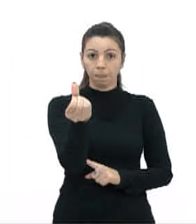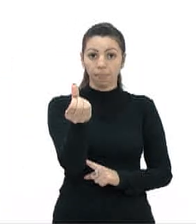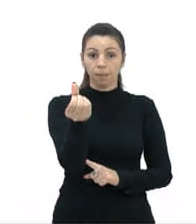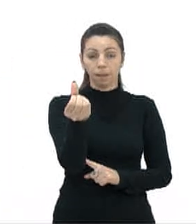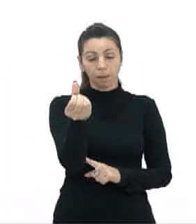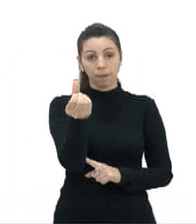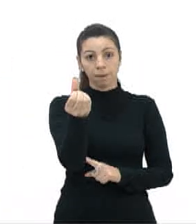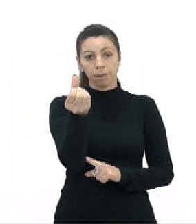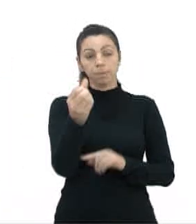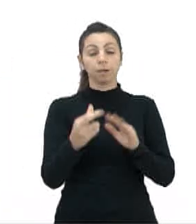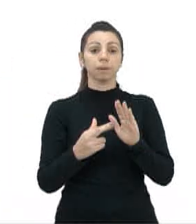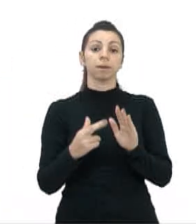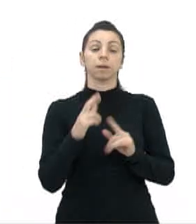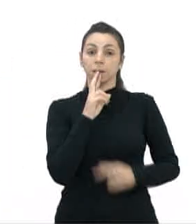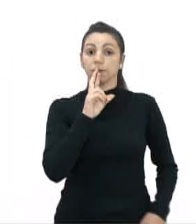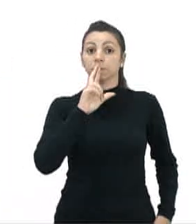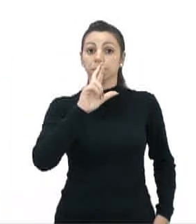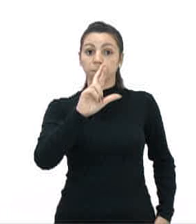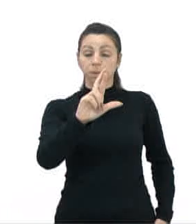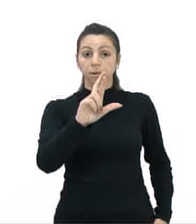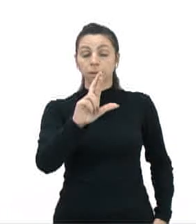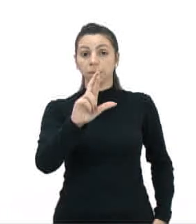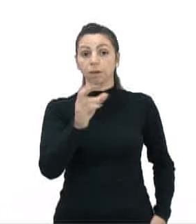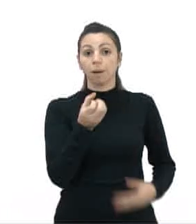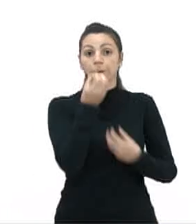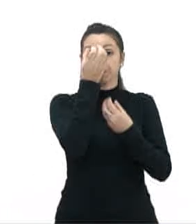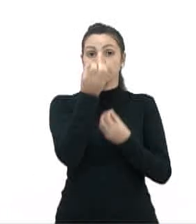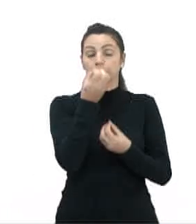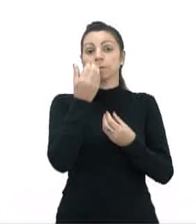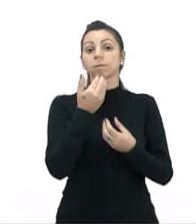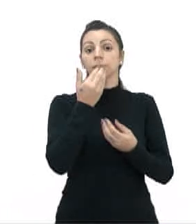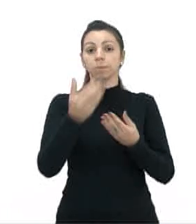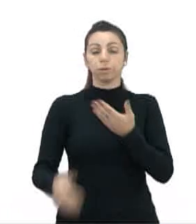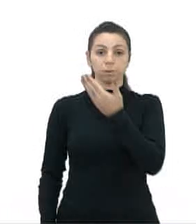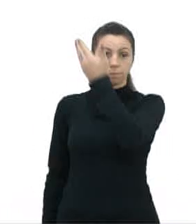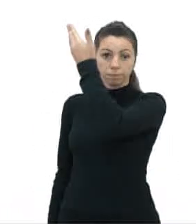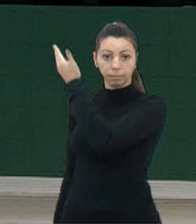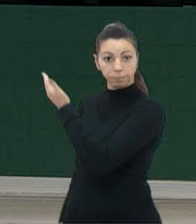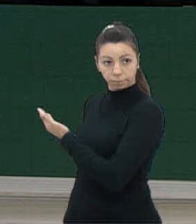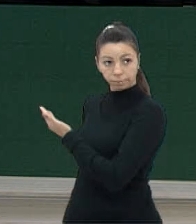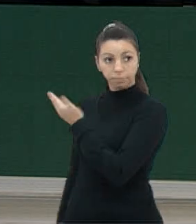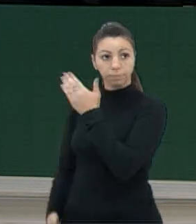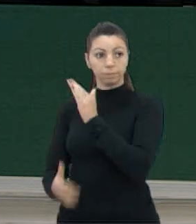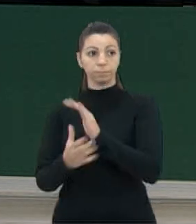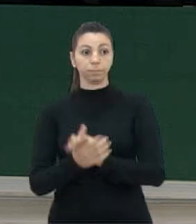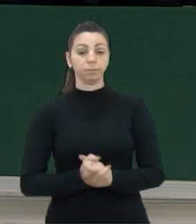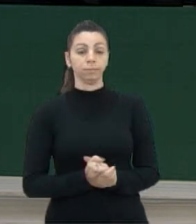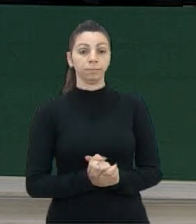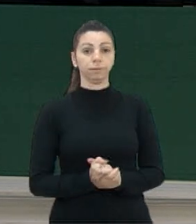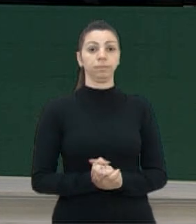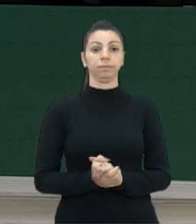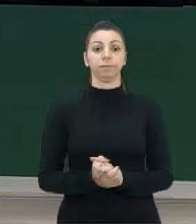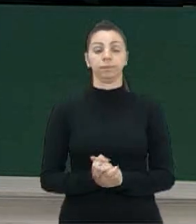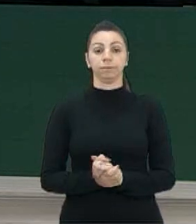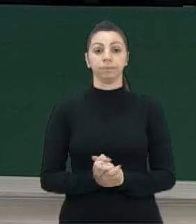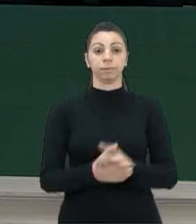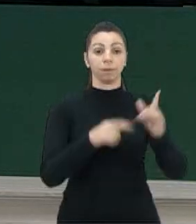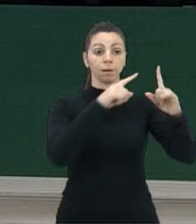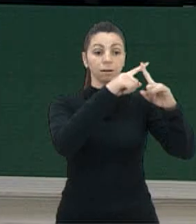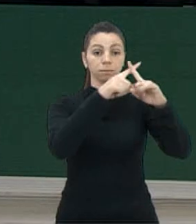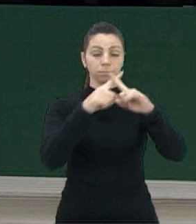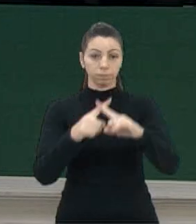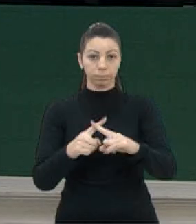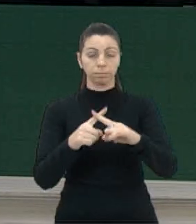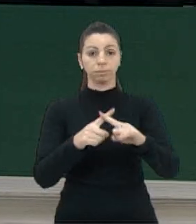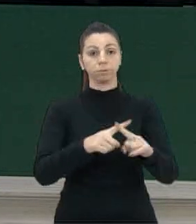a quantidade de carbonos para reagir com 6 mols de iodato. 6 mols de iodato e a modificação que eu fiz para contemplar